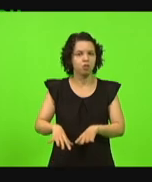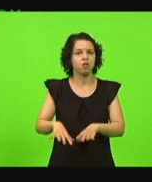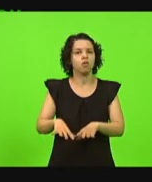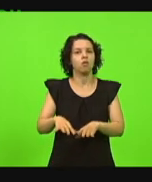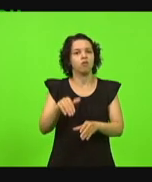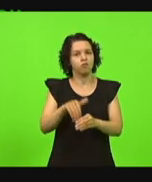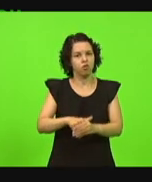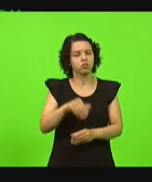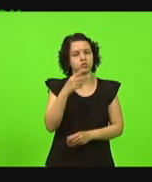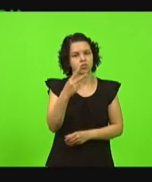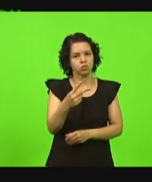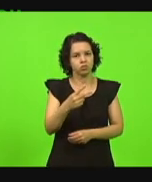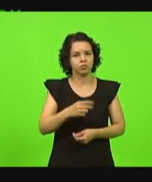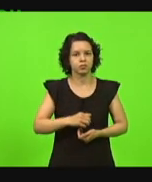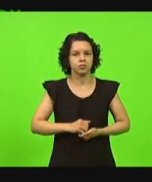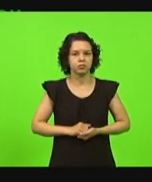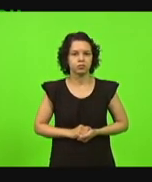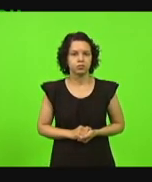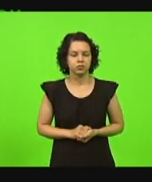2.